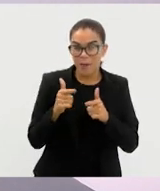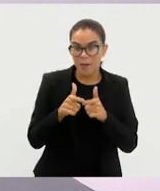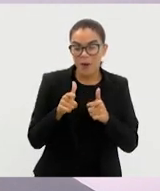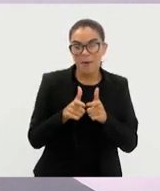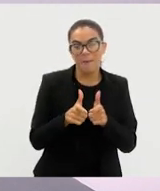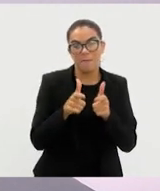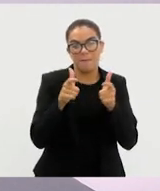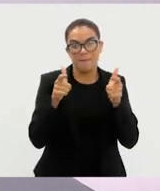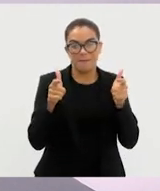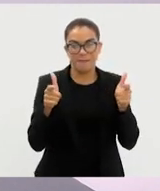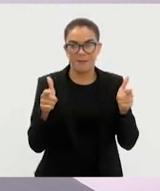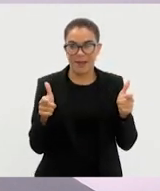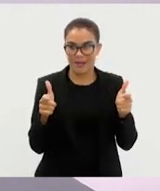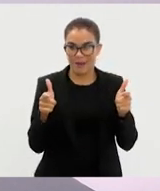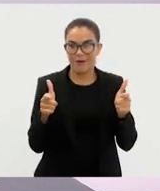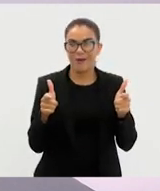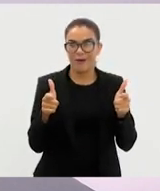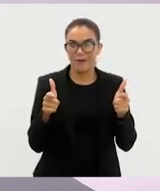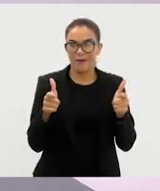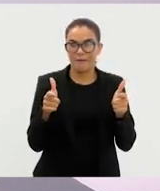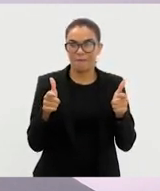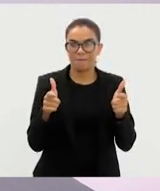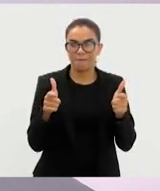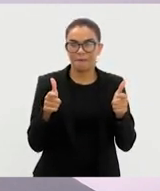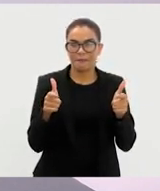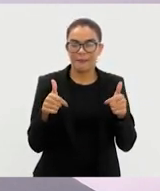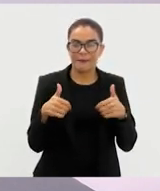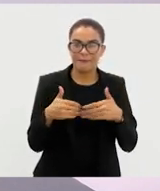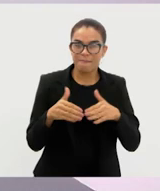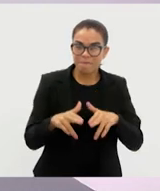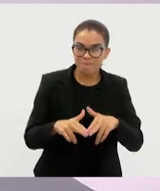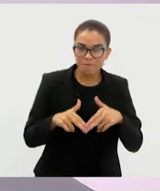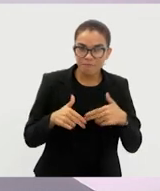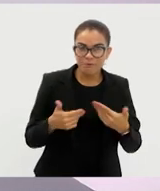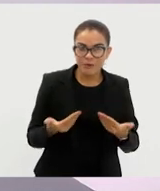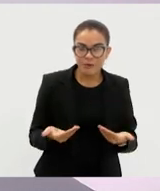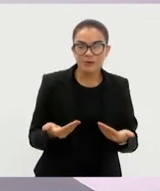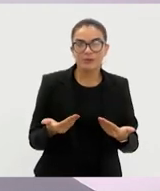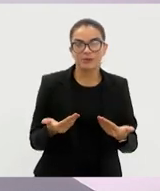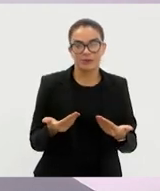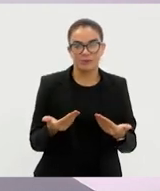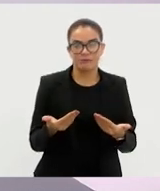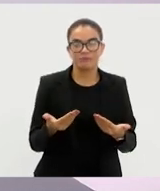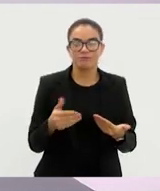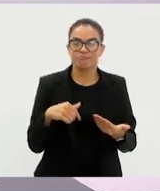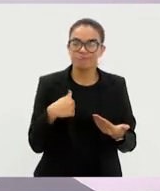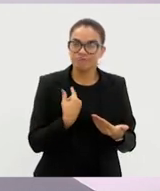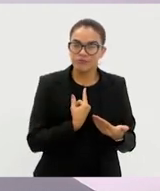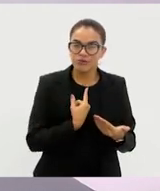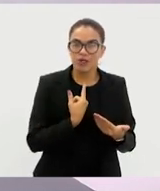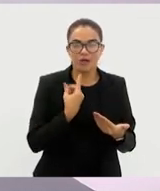maior. Né? Então, nós vamos buscar